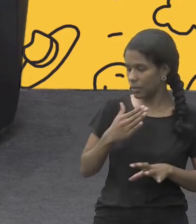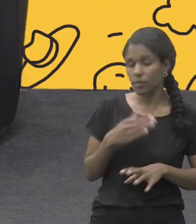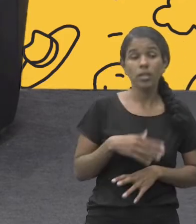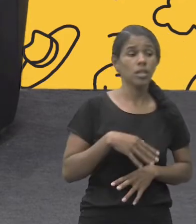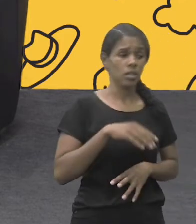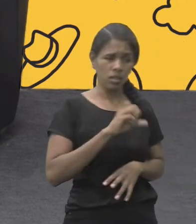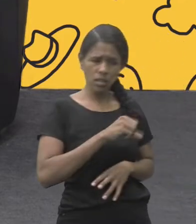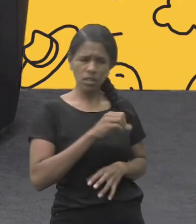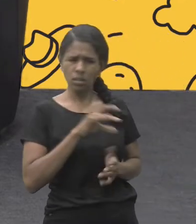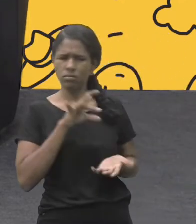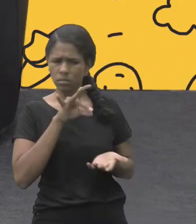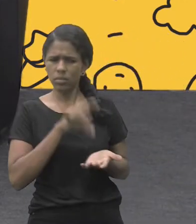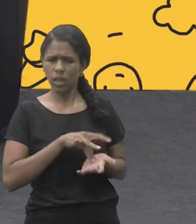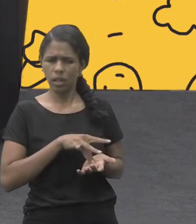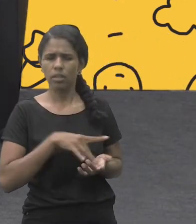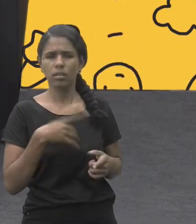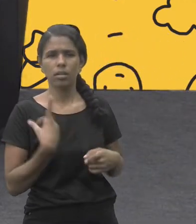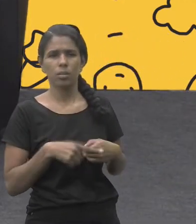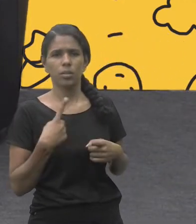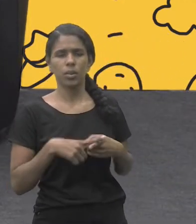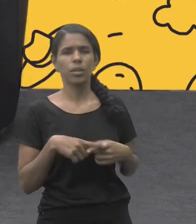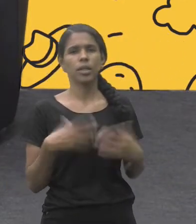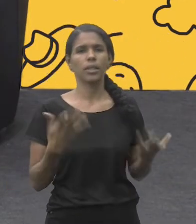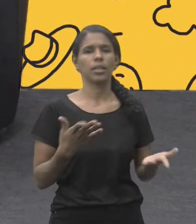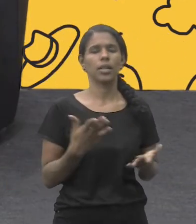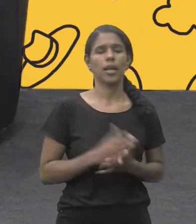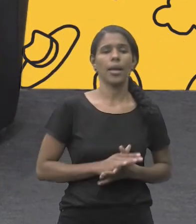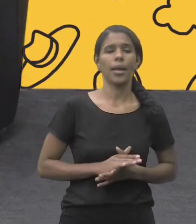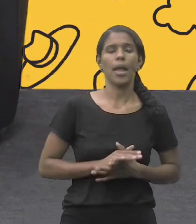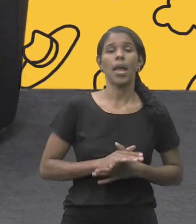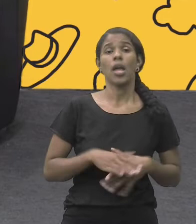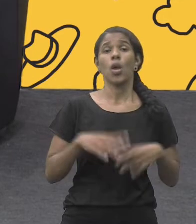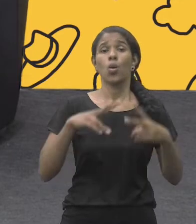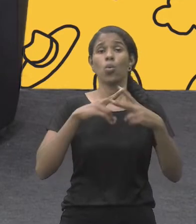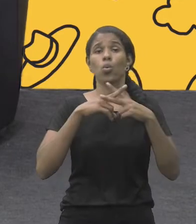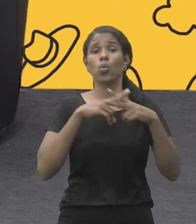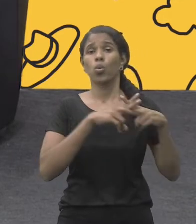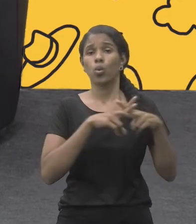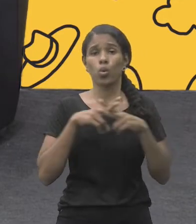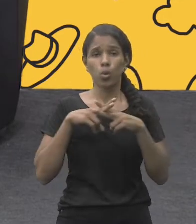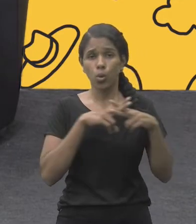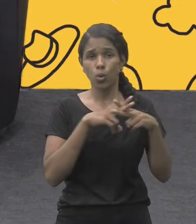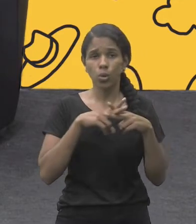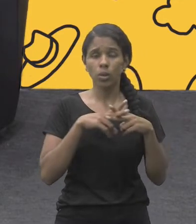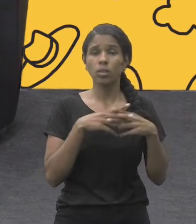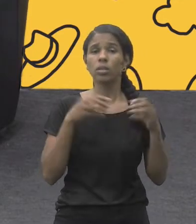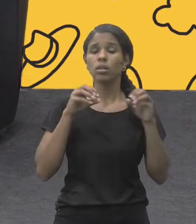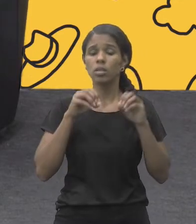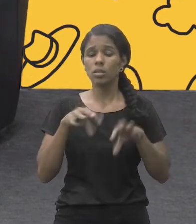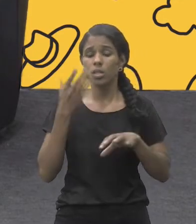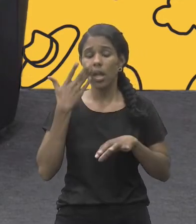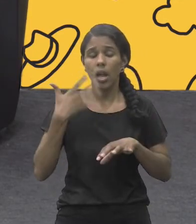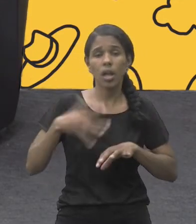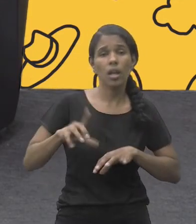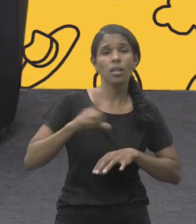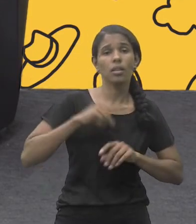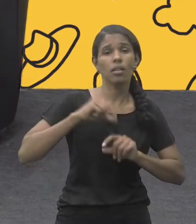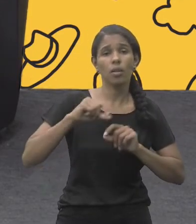a disciplina que você vai aprender nos treinos, vai te ajudar, por exemplo, quando você tiver de estudar um